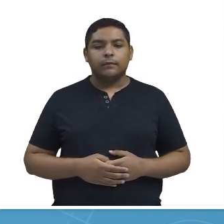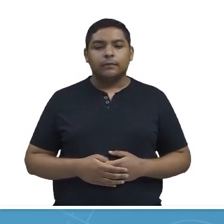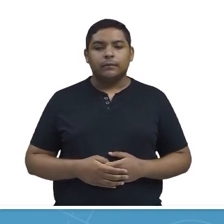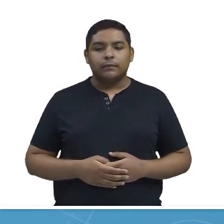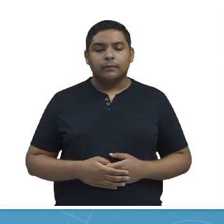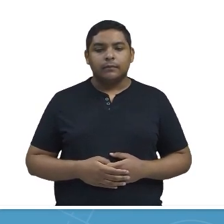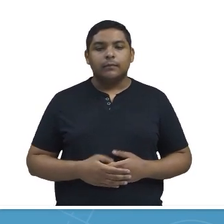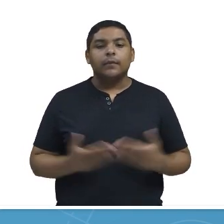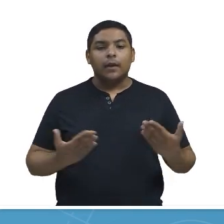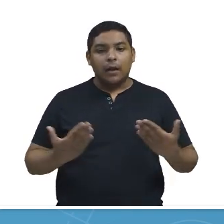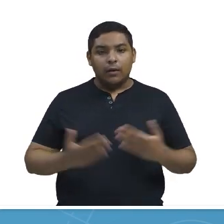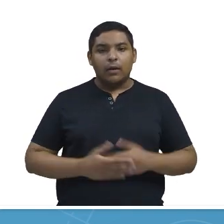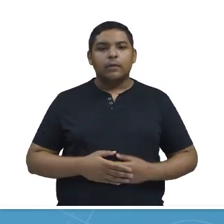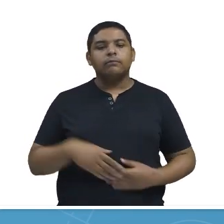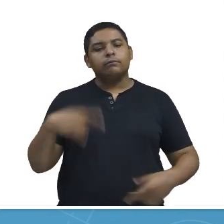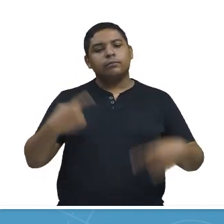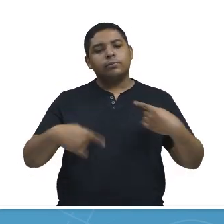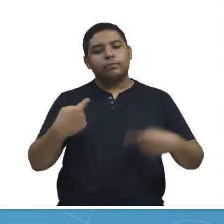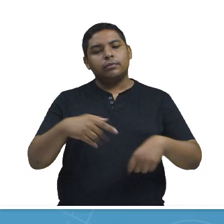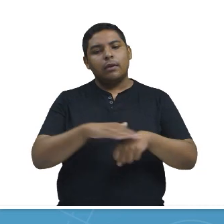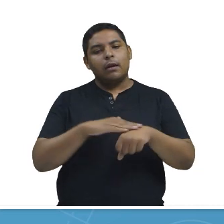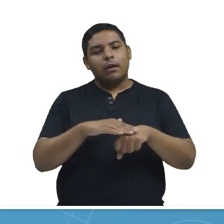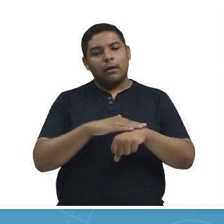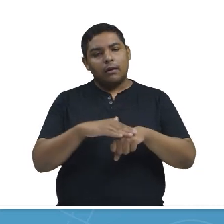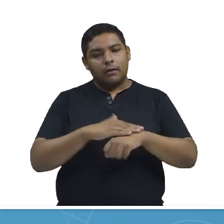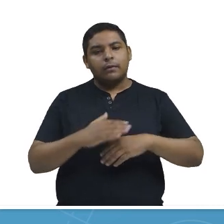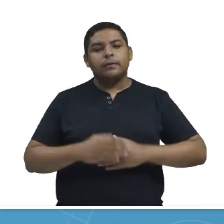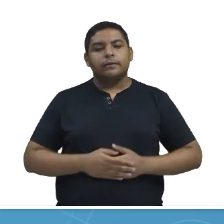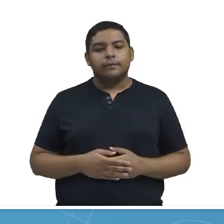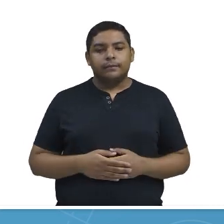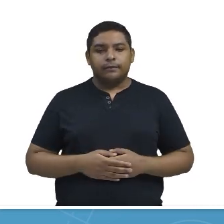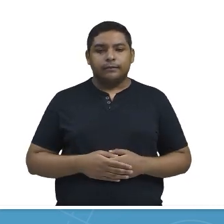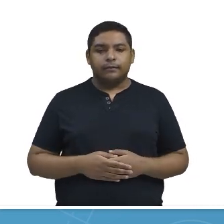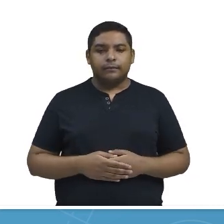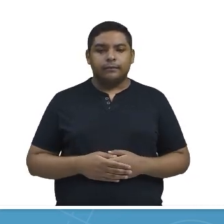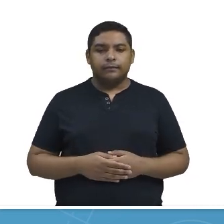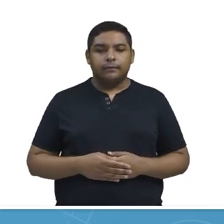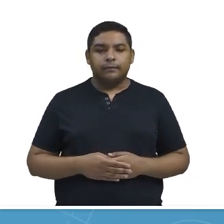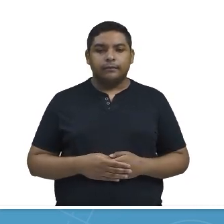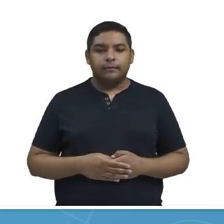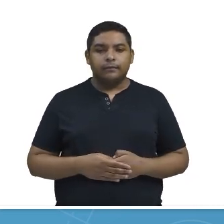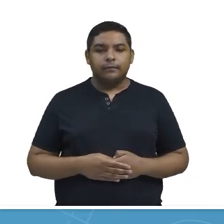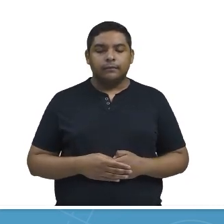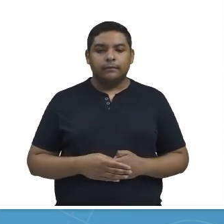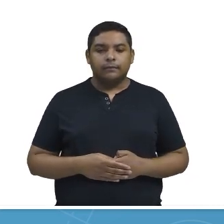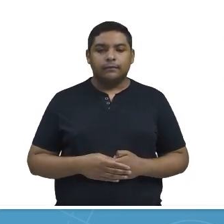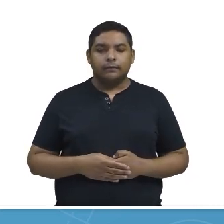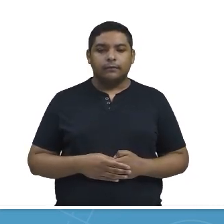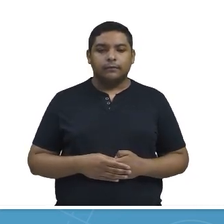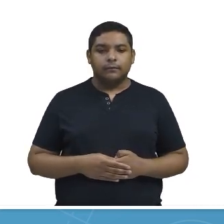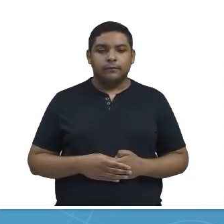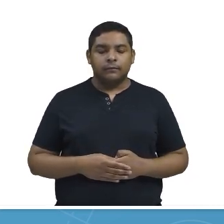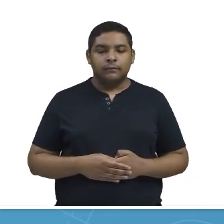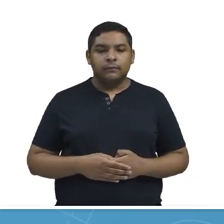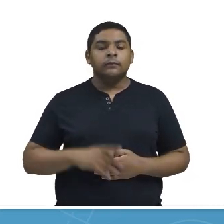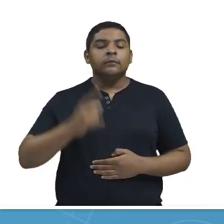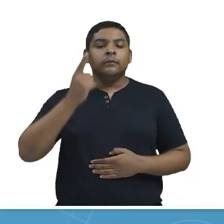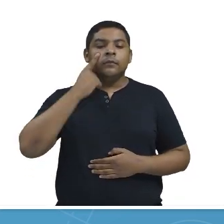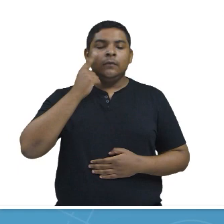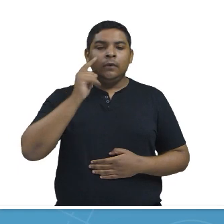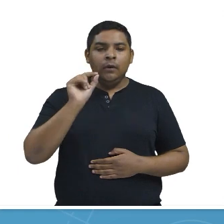pequeno diálogo aqui, como exemplo, utilizando o whose. Então você tem aí, ó, no